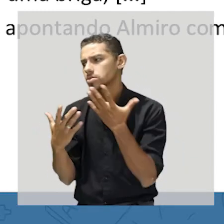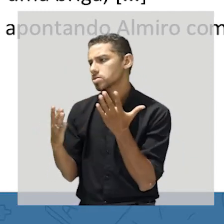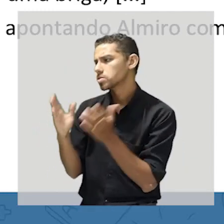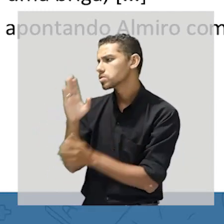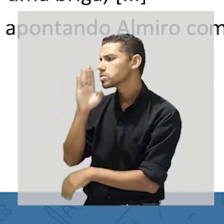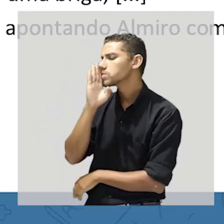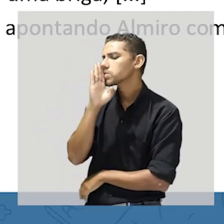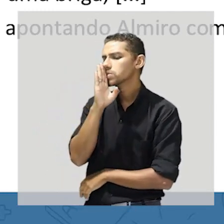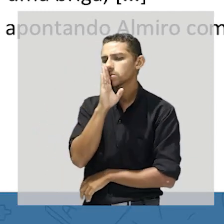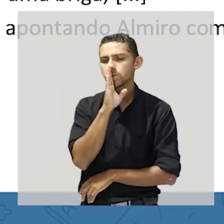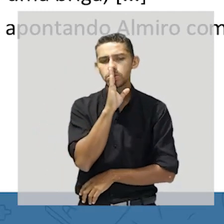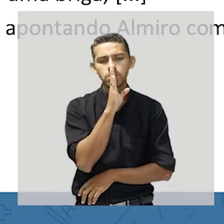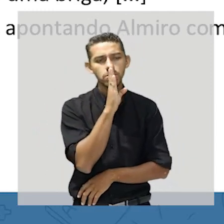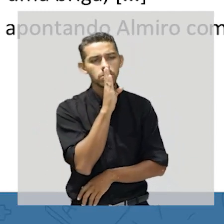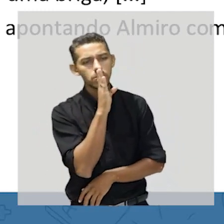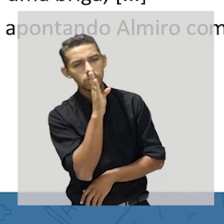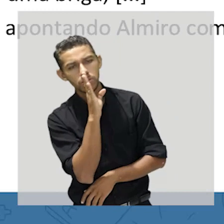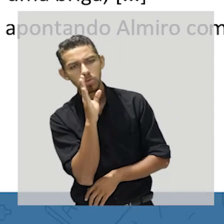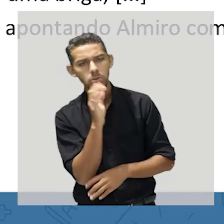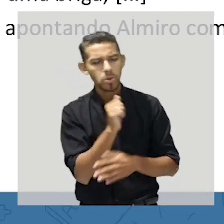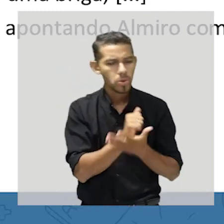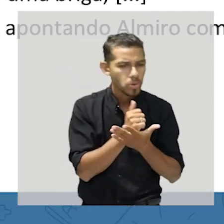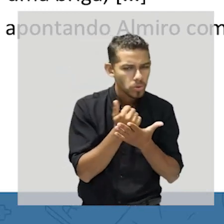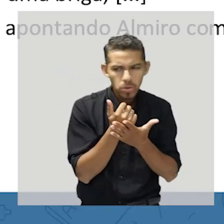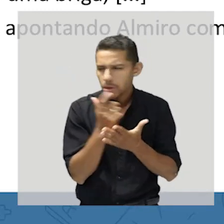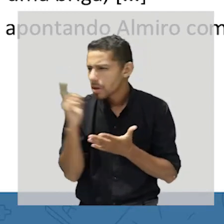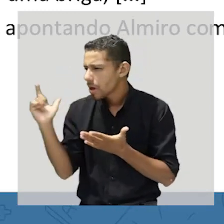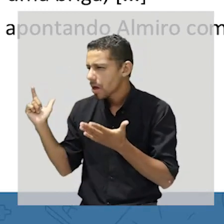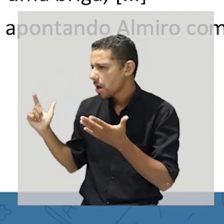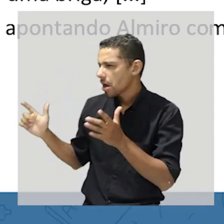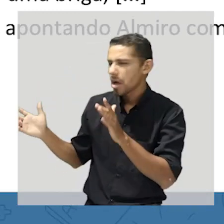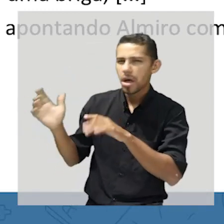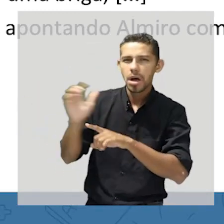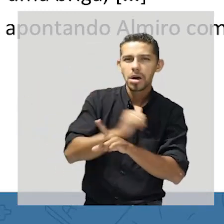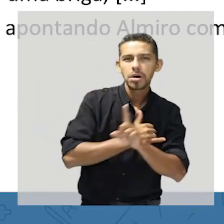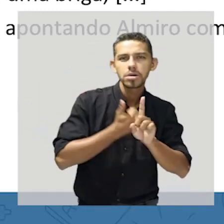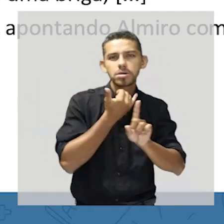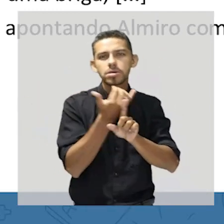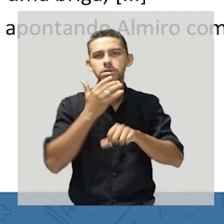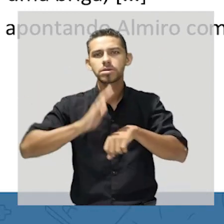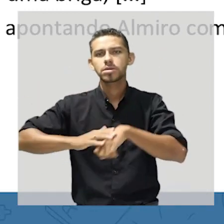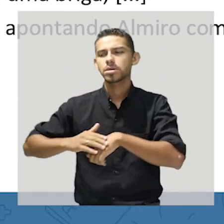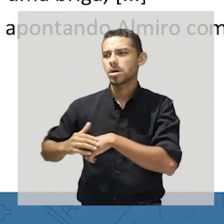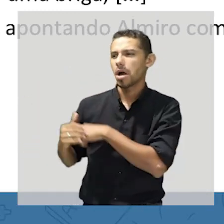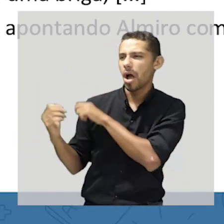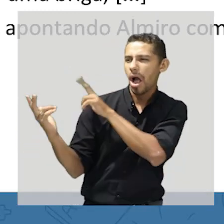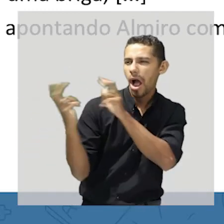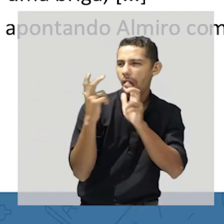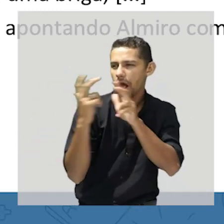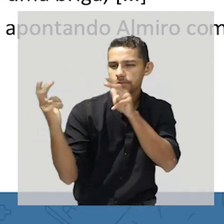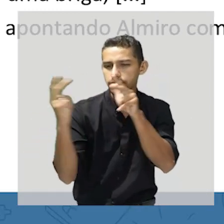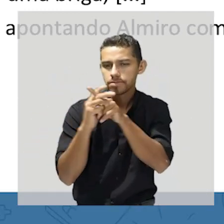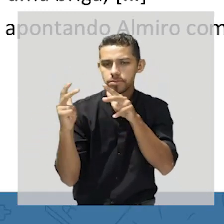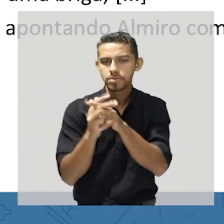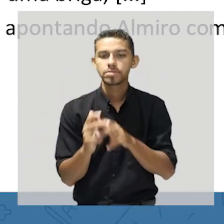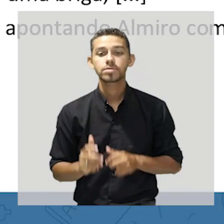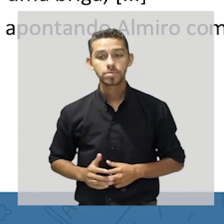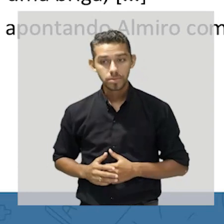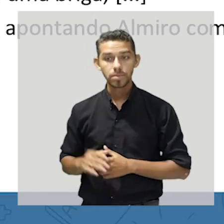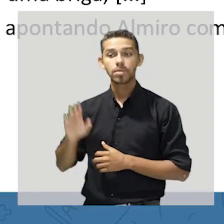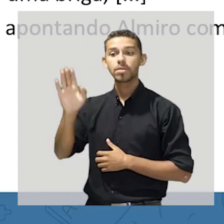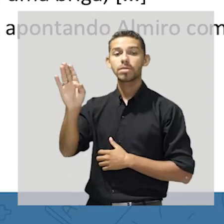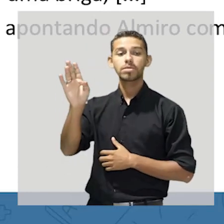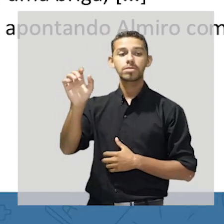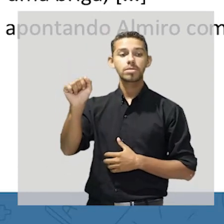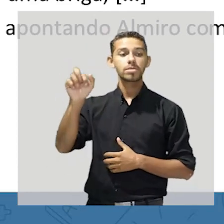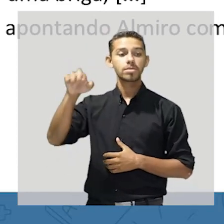faz isso espantosas bulas de todo mundo por tudo puxava uma briga Brandão olhou assustado